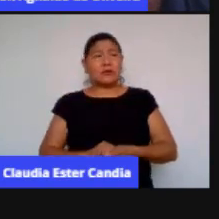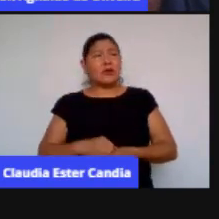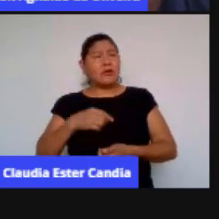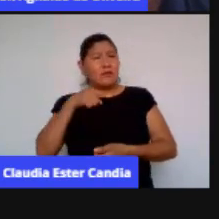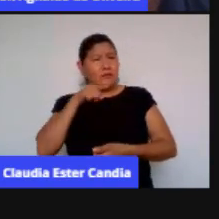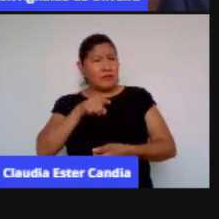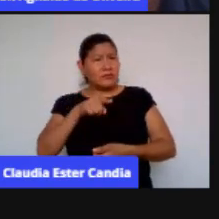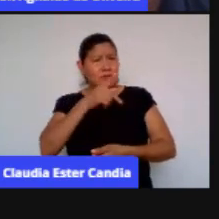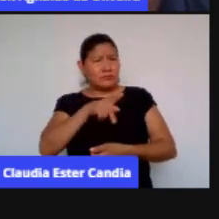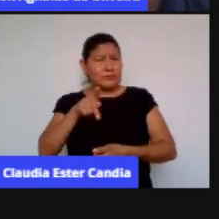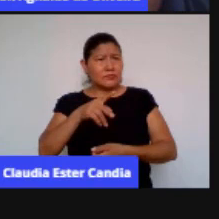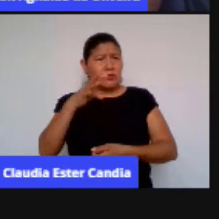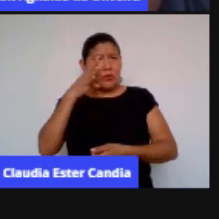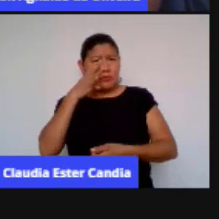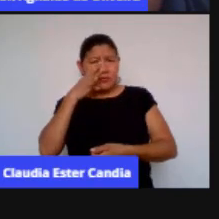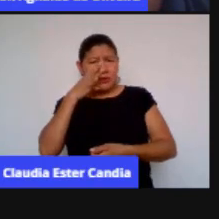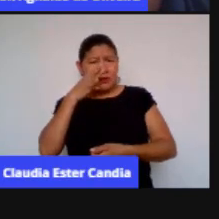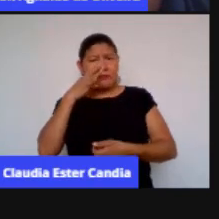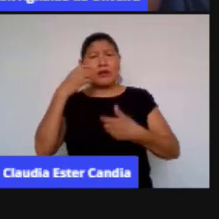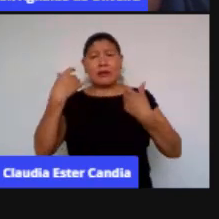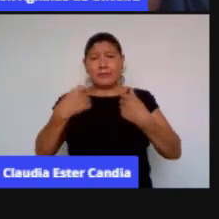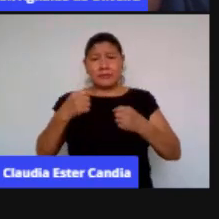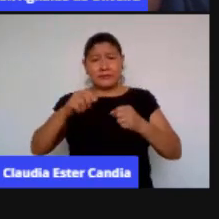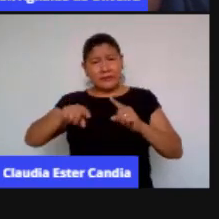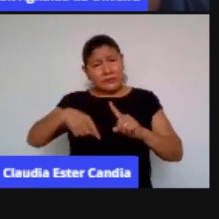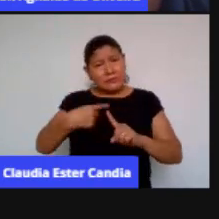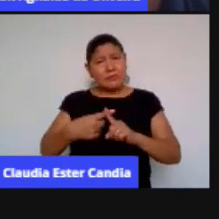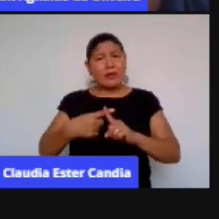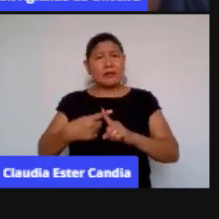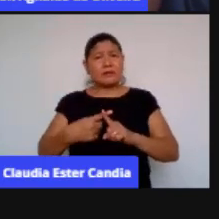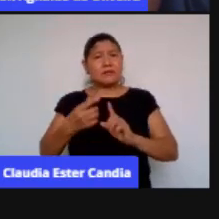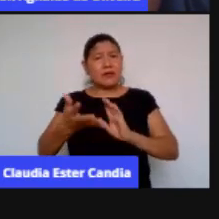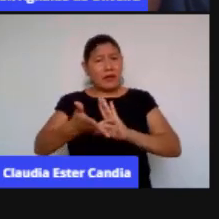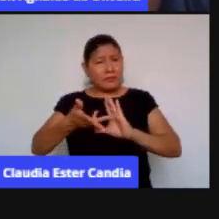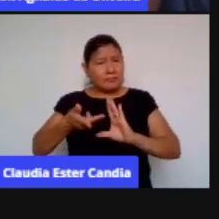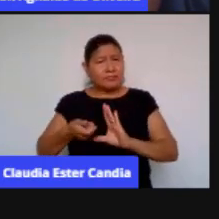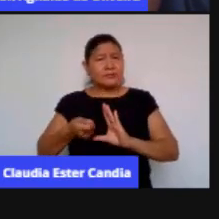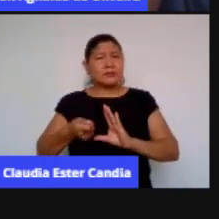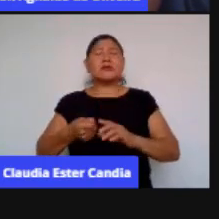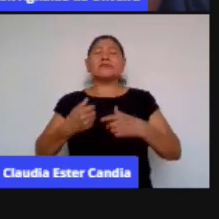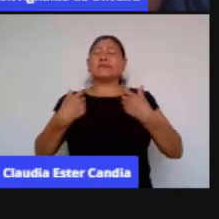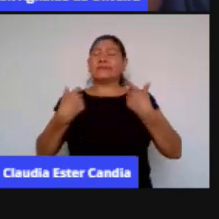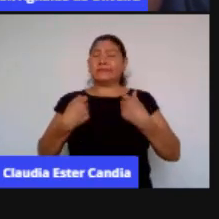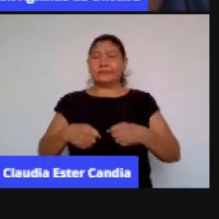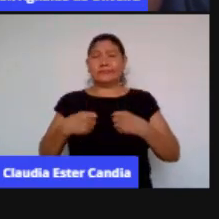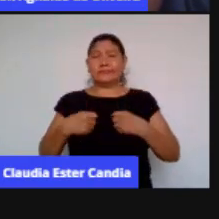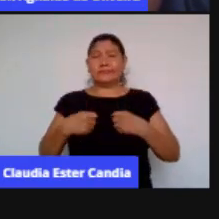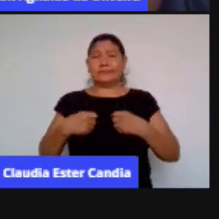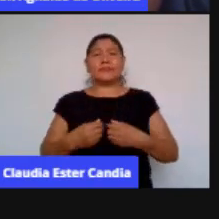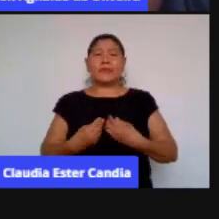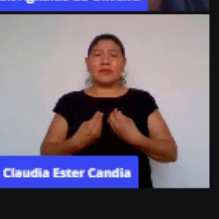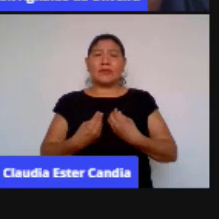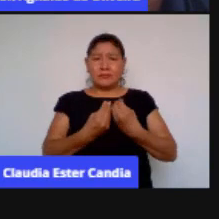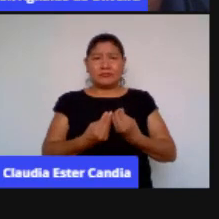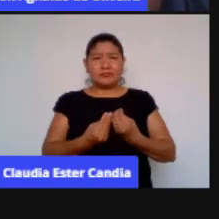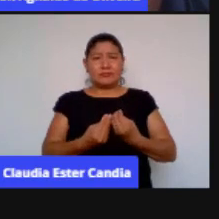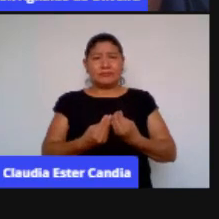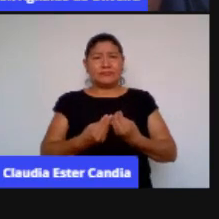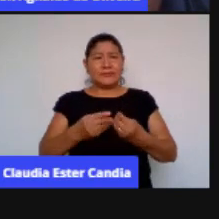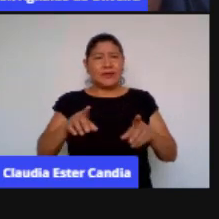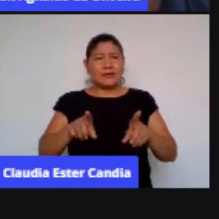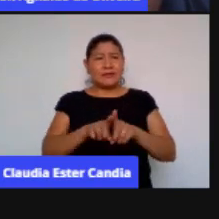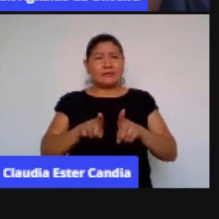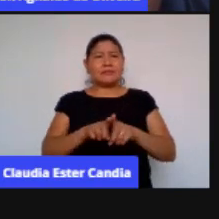que é possível acrescentar outras habilidades do referencial curricular a esse referencial curricular